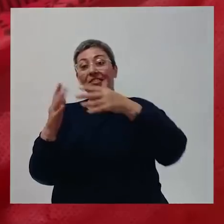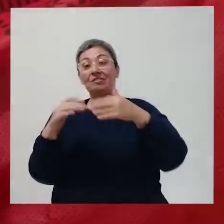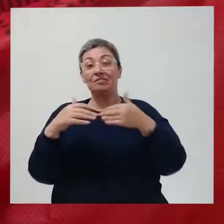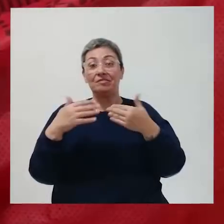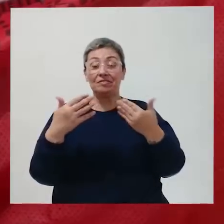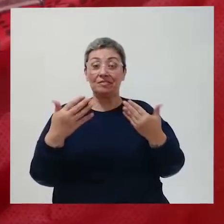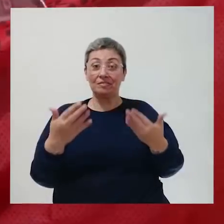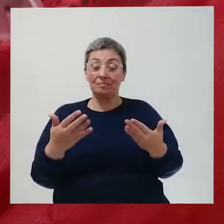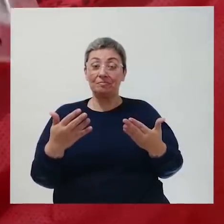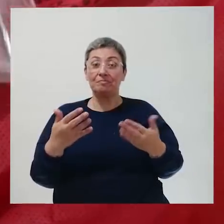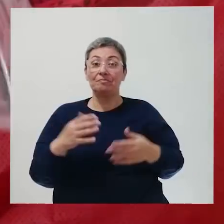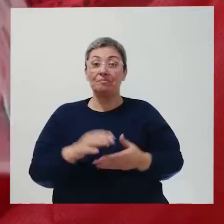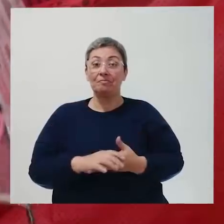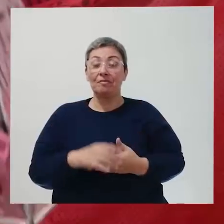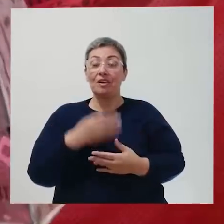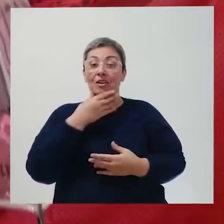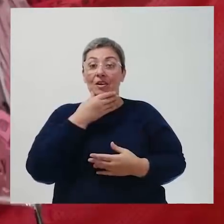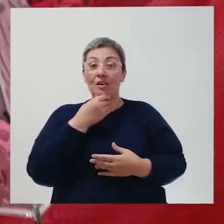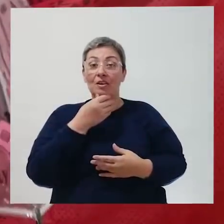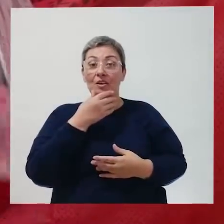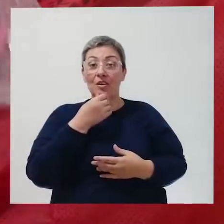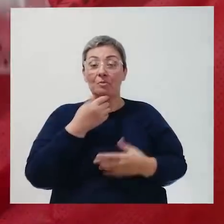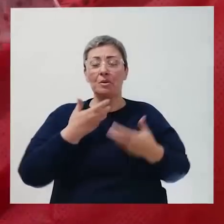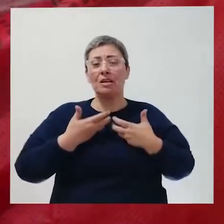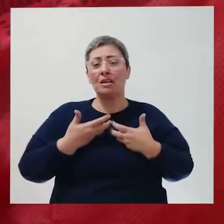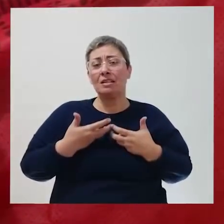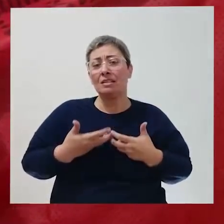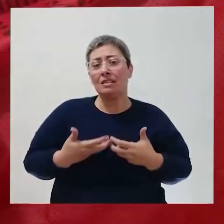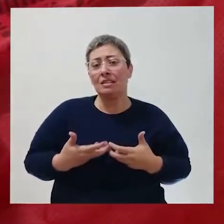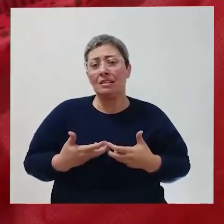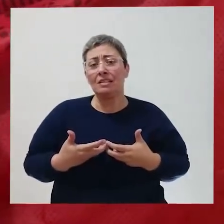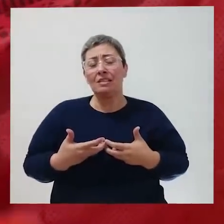Enquanto isso, o homem que estava cansado